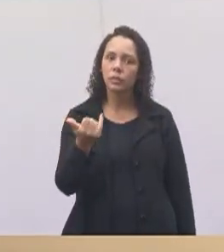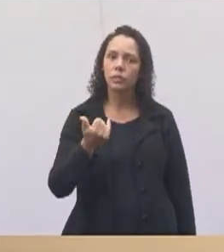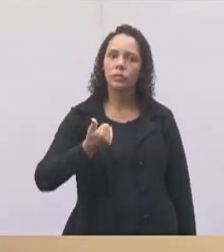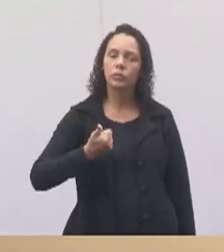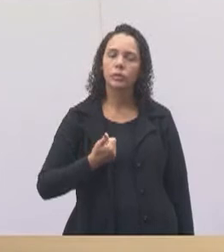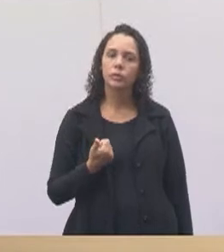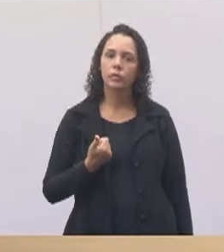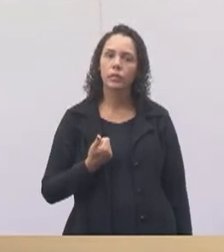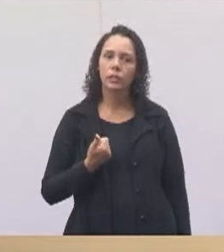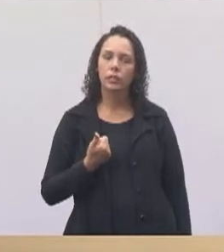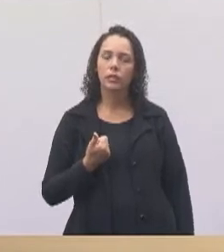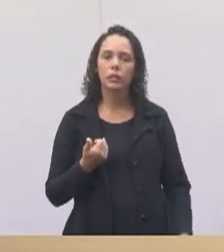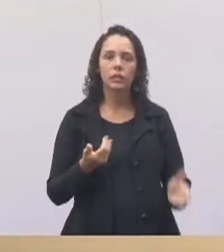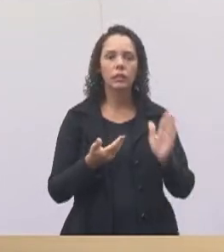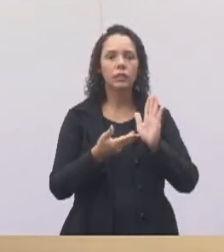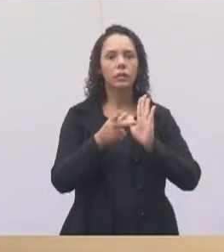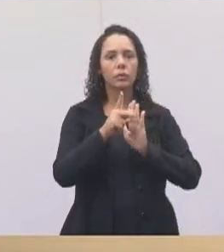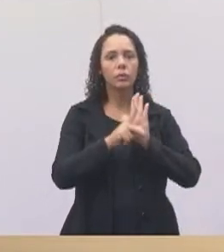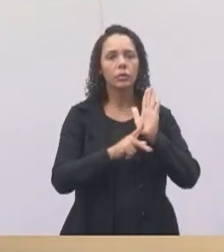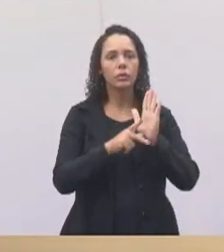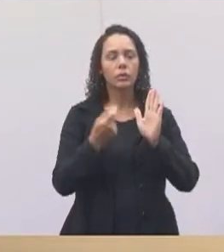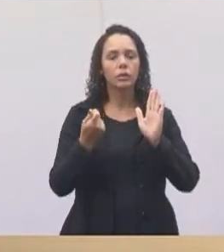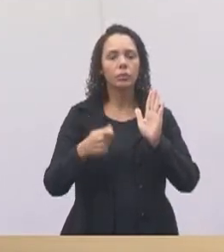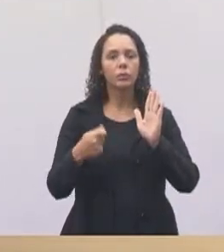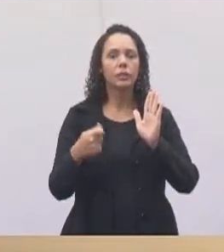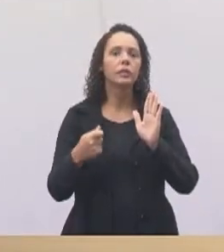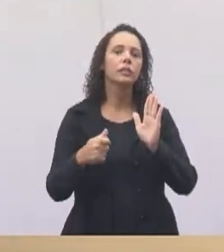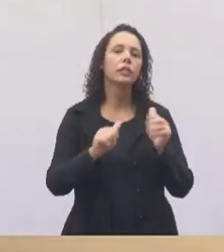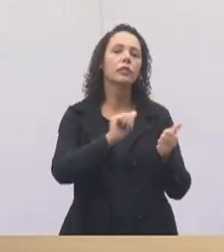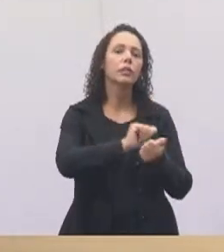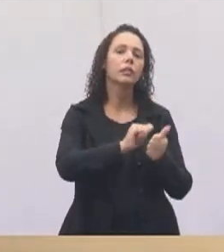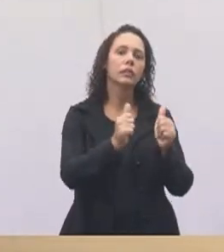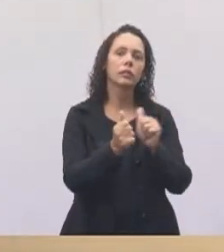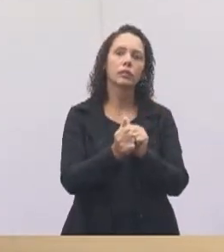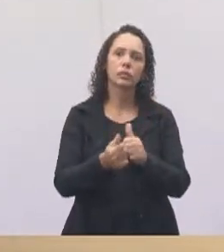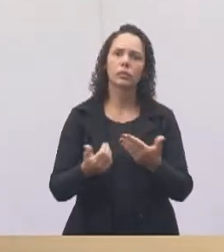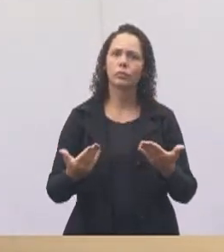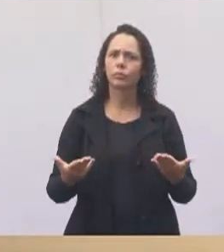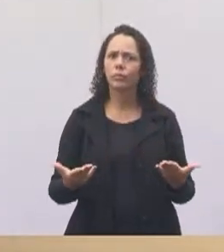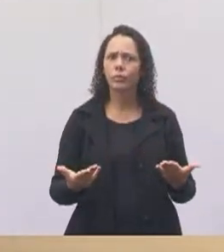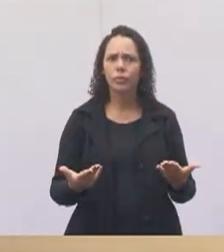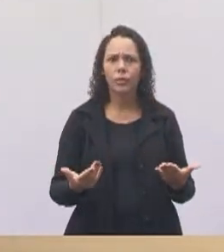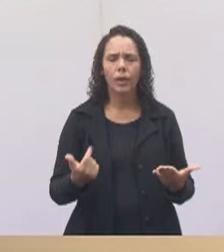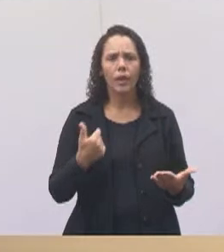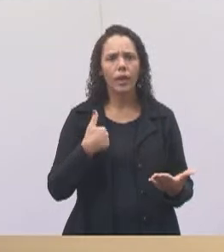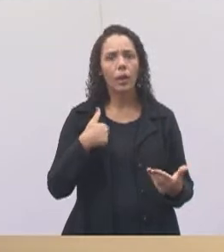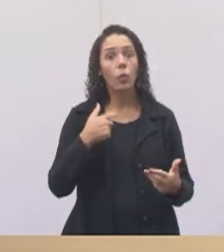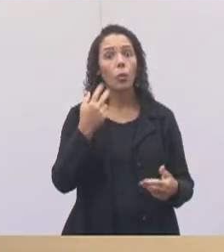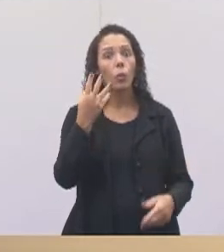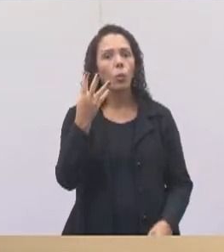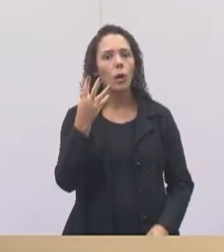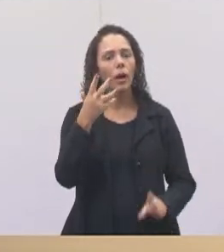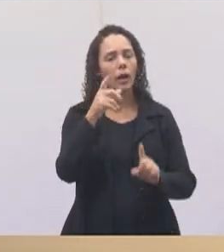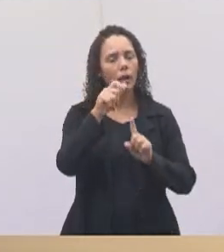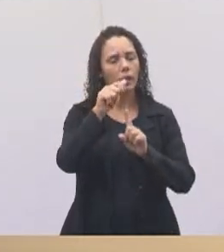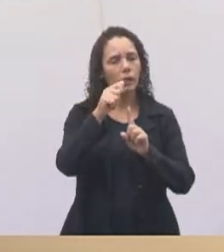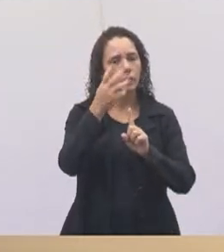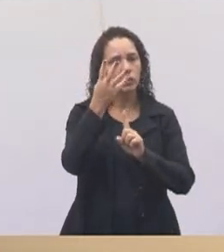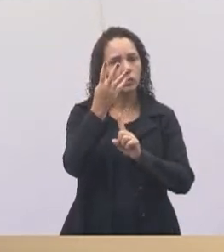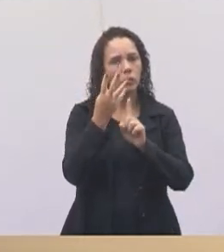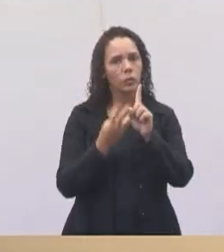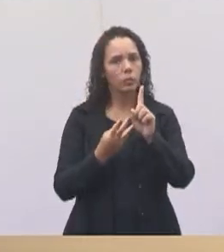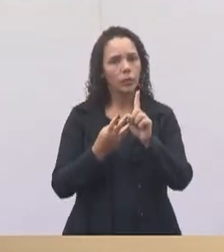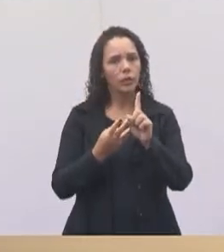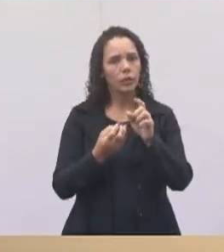e dizer que esse projeto precisava ter adequação. Mas eu estou 4 meses fazendo o projeto. Aí chega na